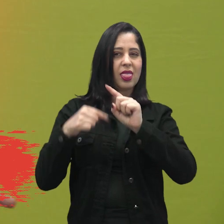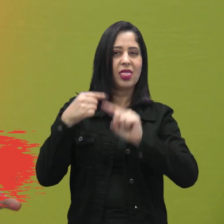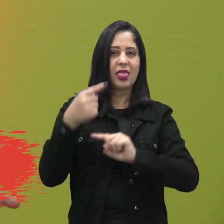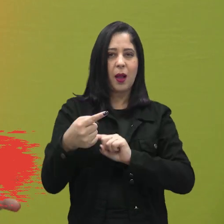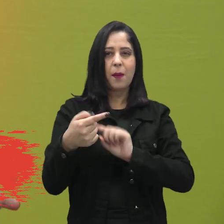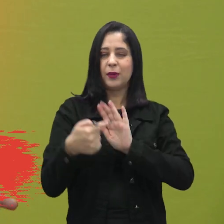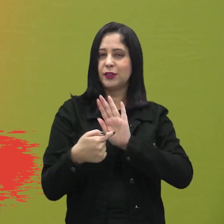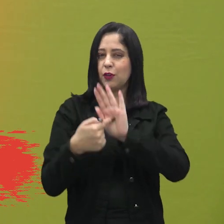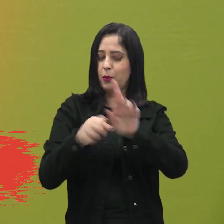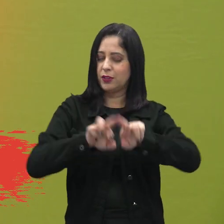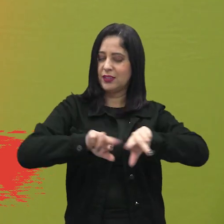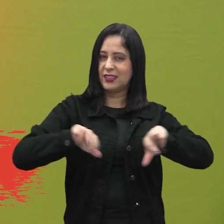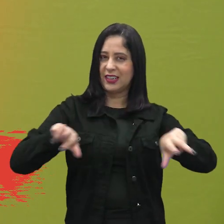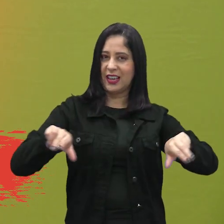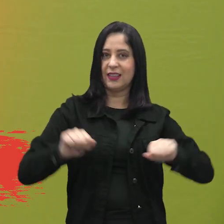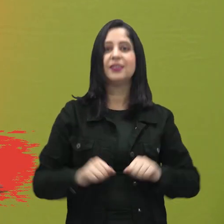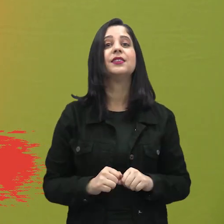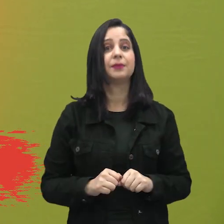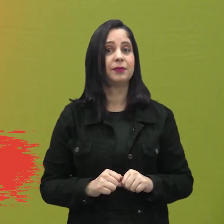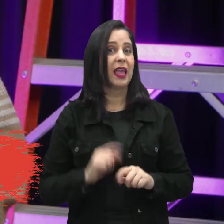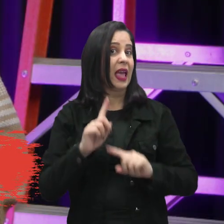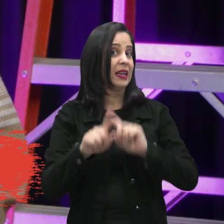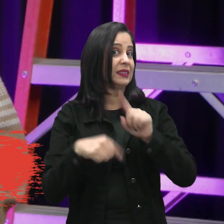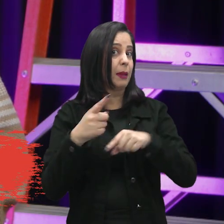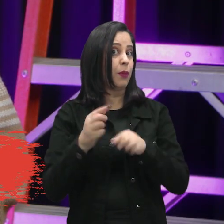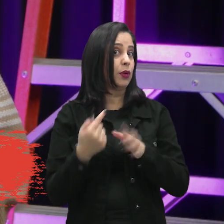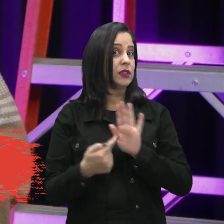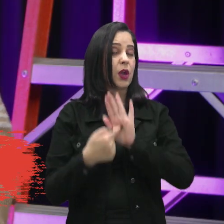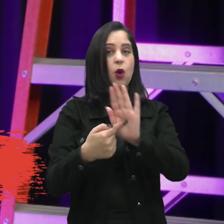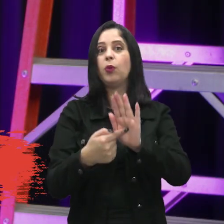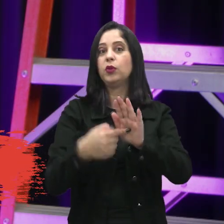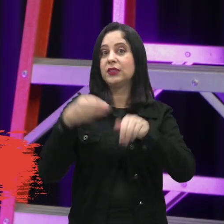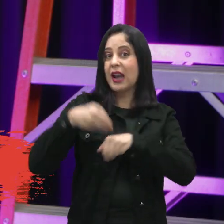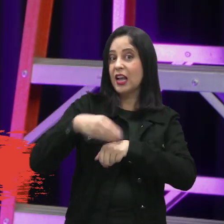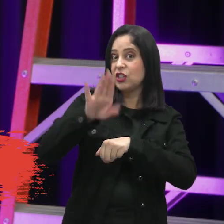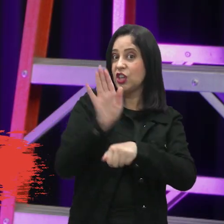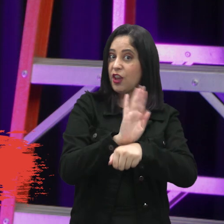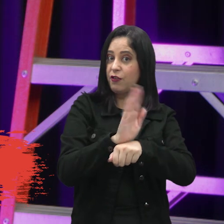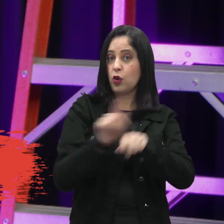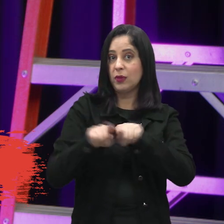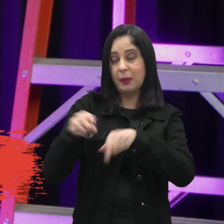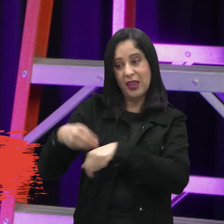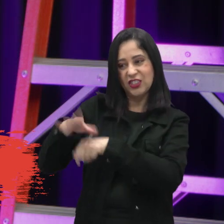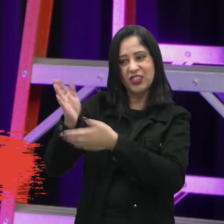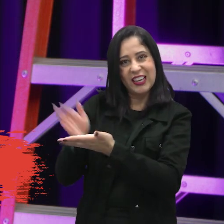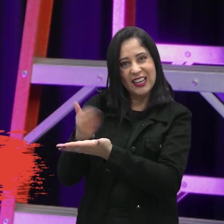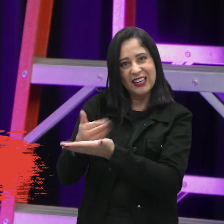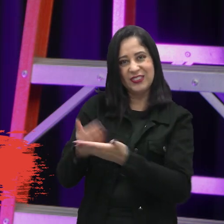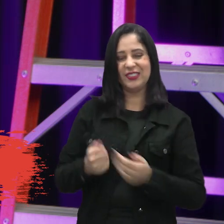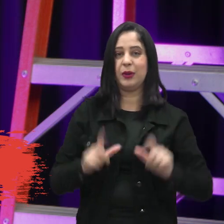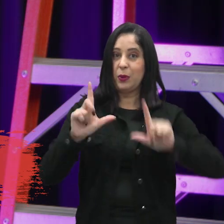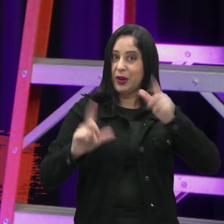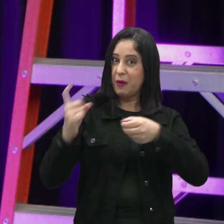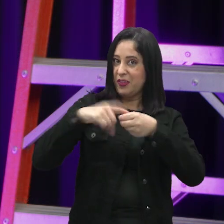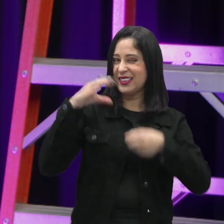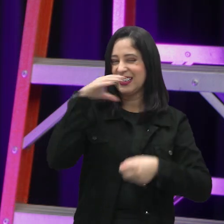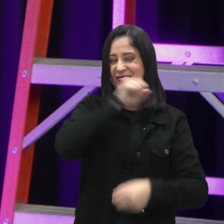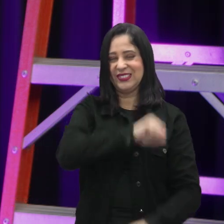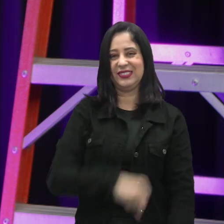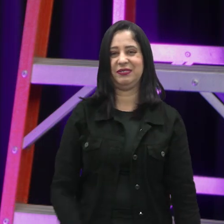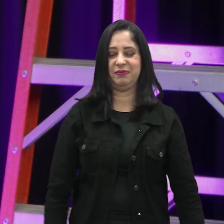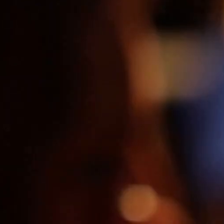viu? Muito mais aqui no programa pela frente. Tem mais, daqui a pouquinho a gente tem os quadros Sessão Pipoca e tem na biblioteca. Conexão Cultura volta